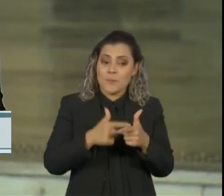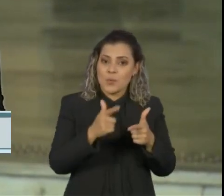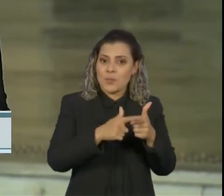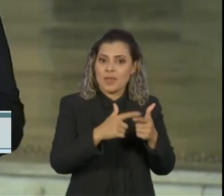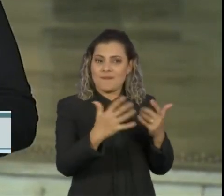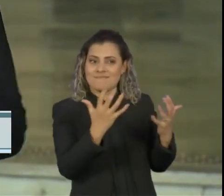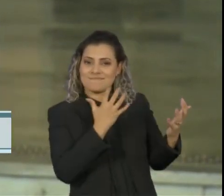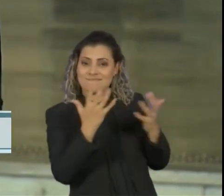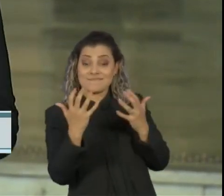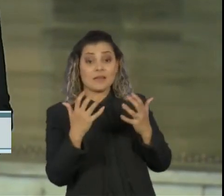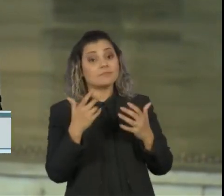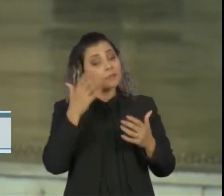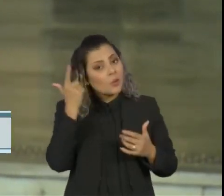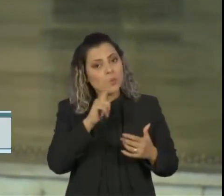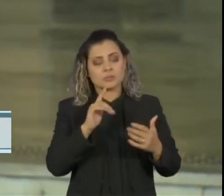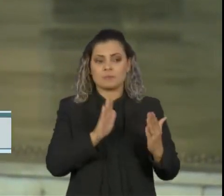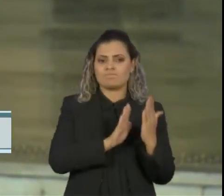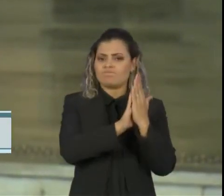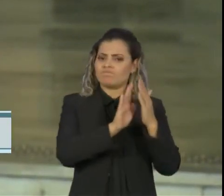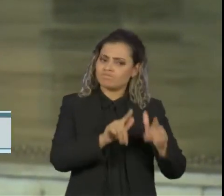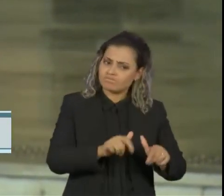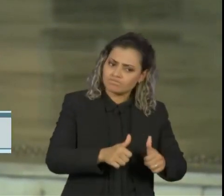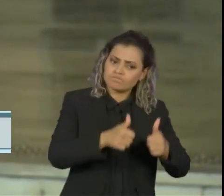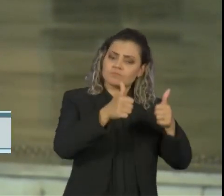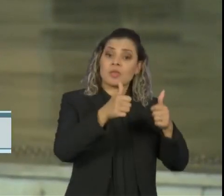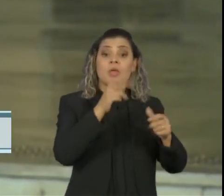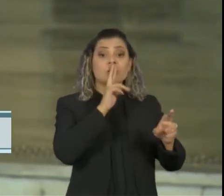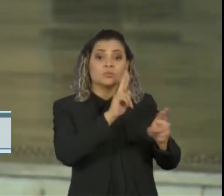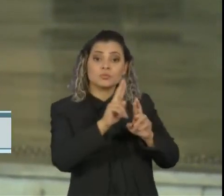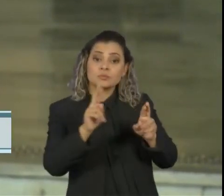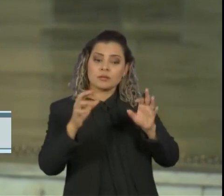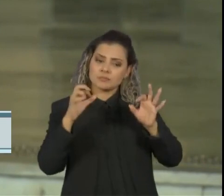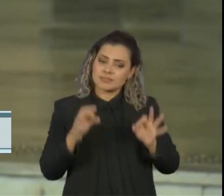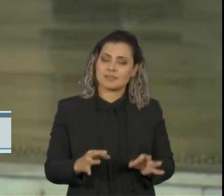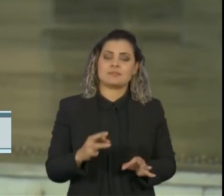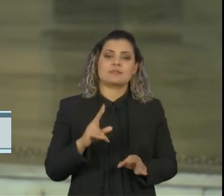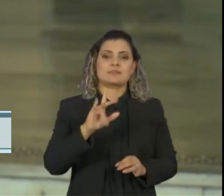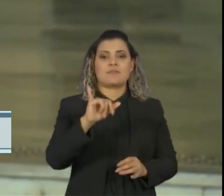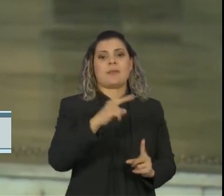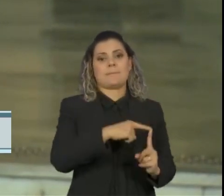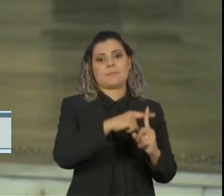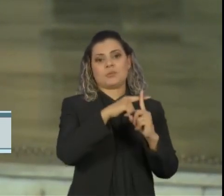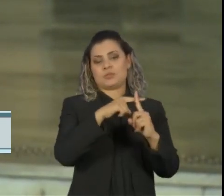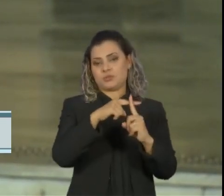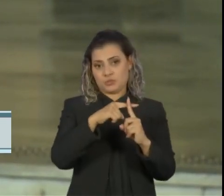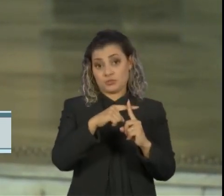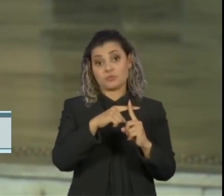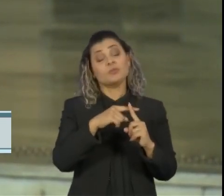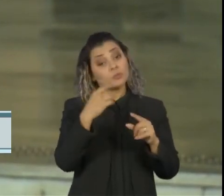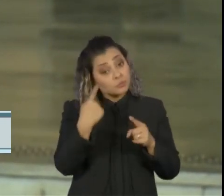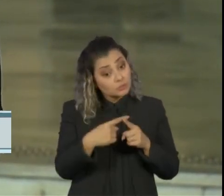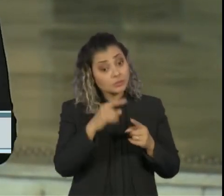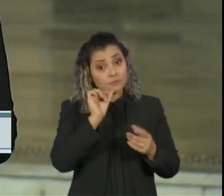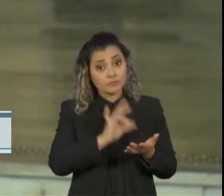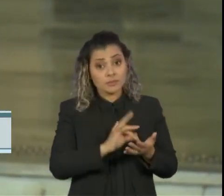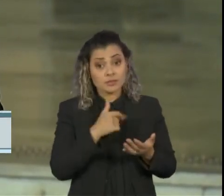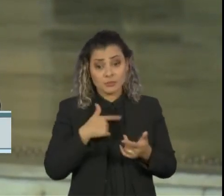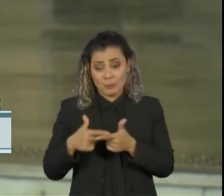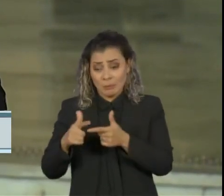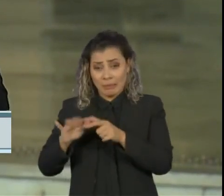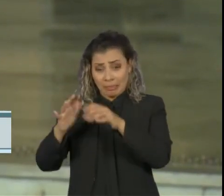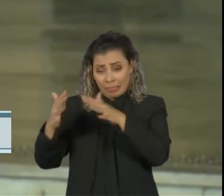essa crise de forma eficiente, com resultados que nós temos certeza vão ser muito positivos, uma vez que a gente tenha essa